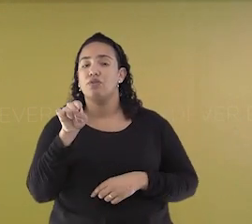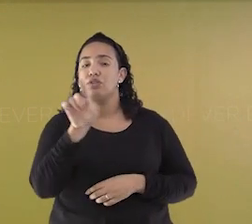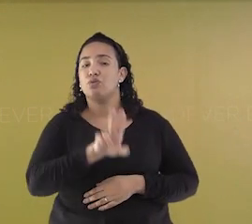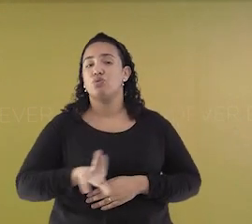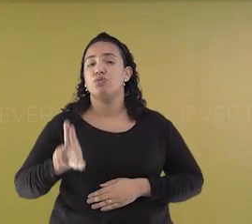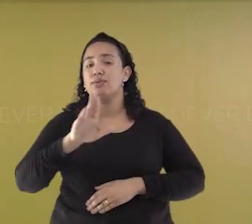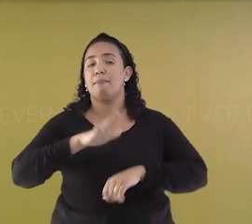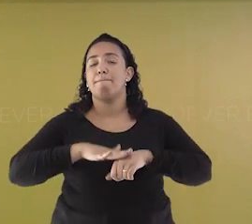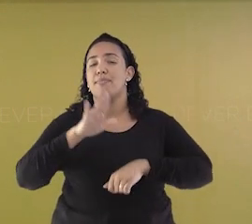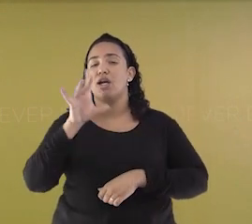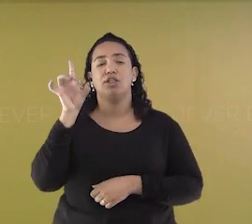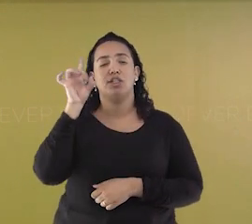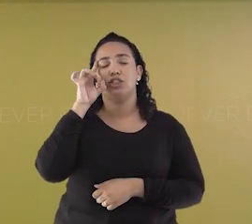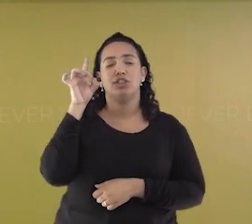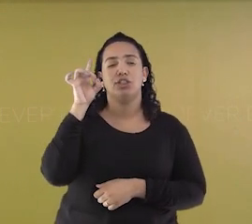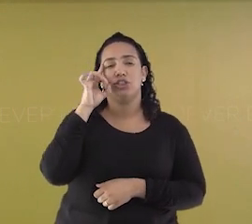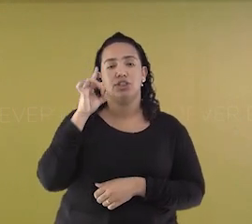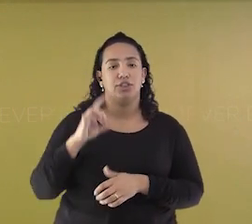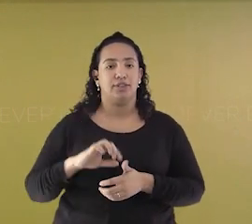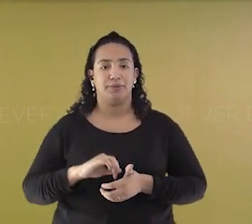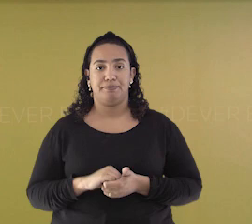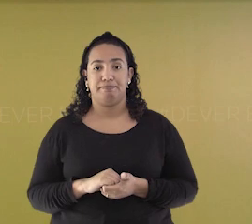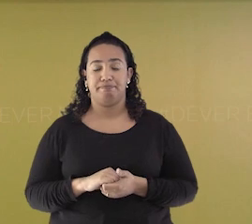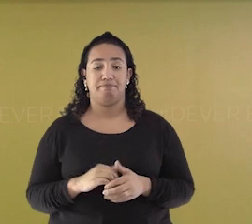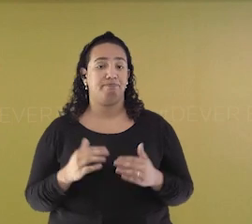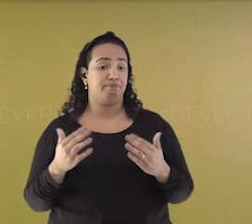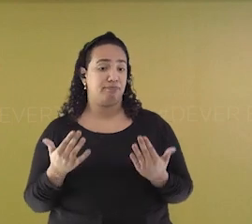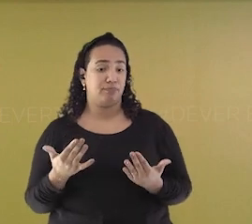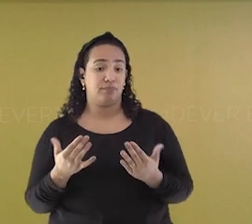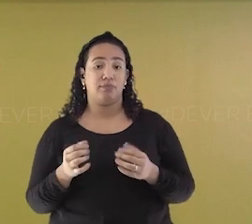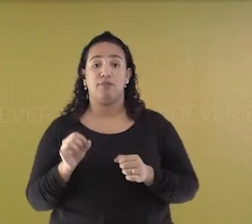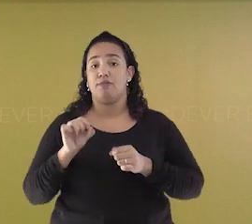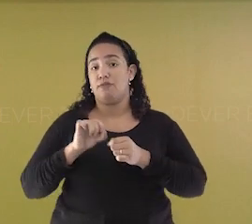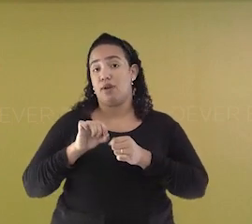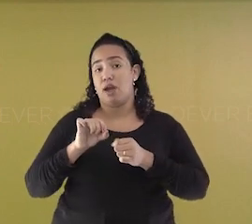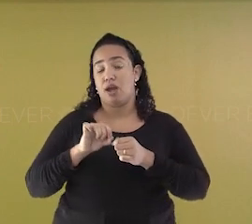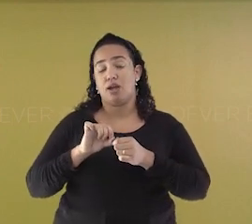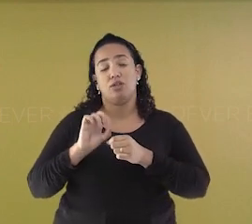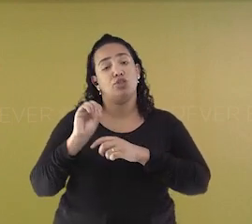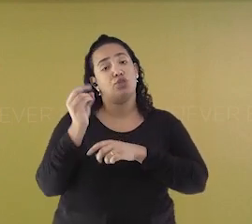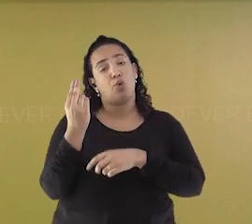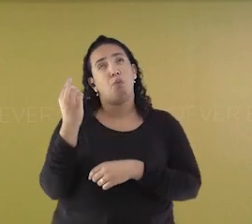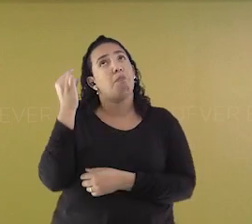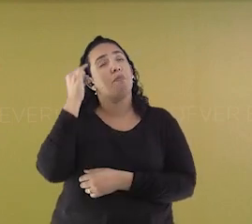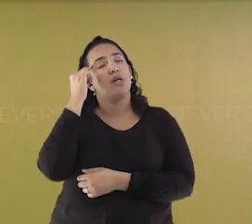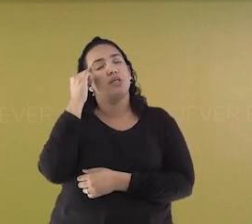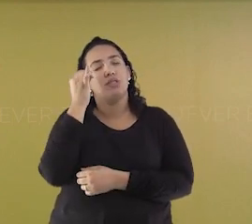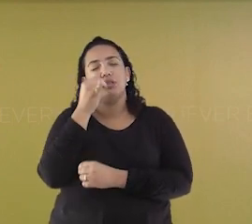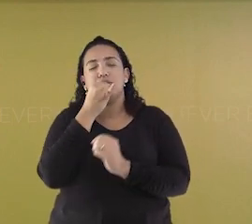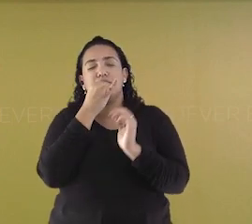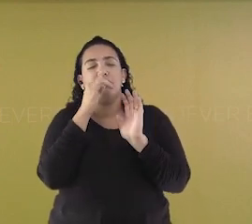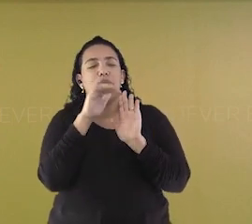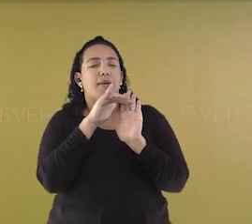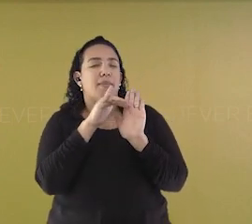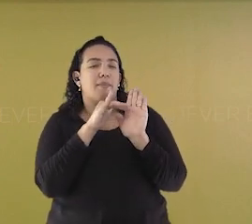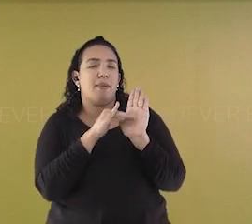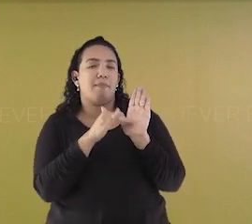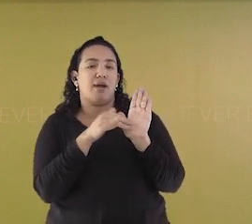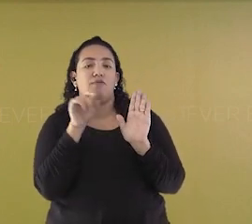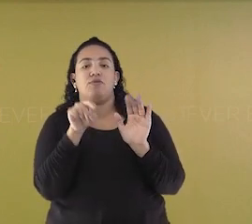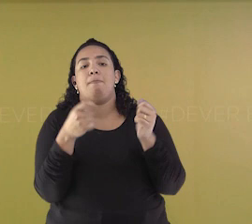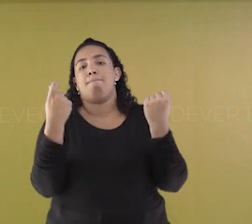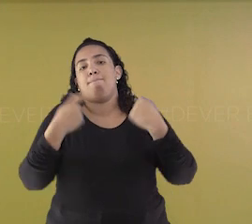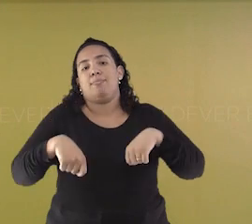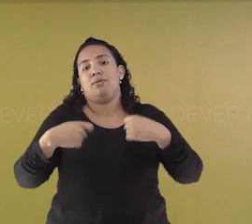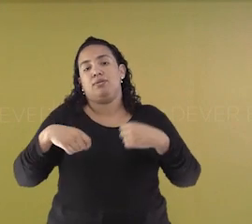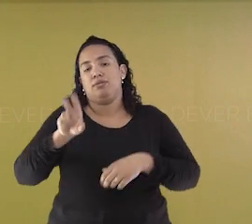mais utiliza no cotidiano? Faça ou pense em uma lista de itens